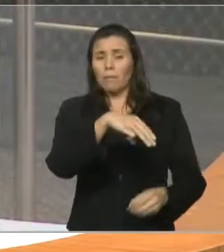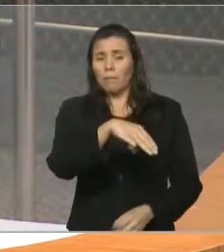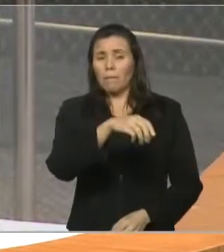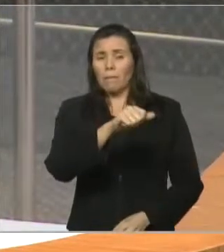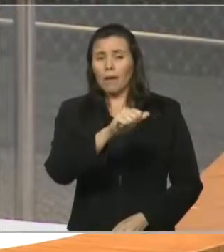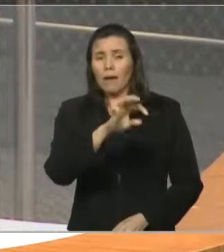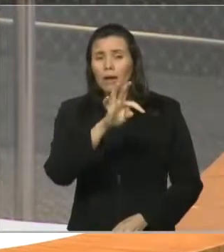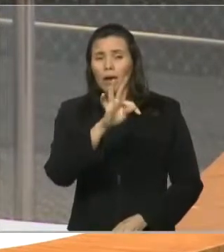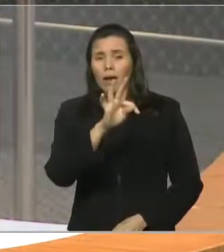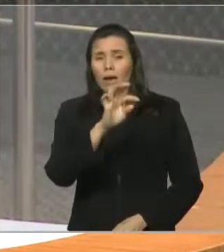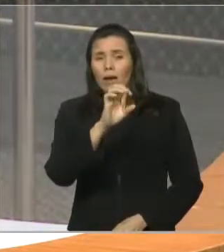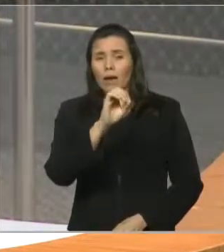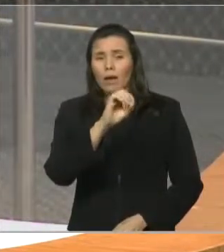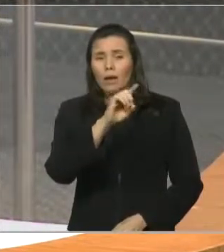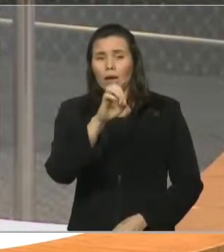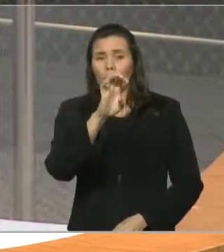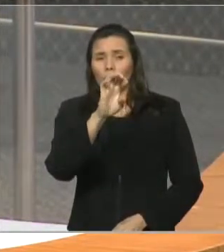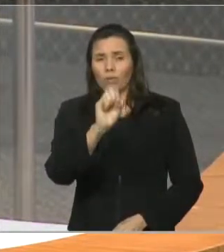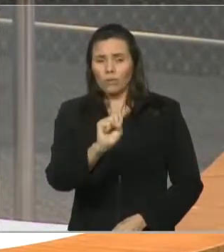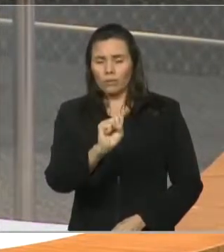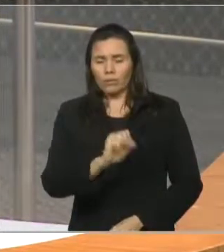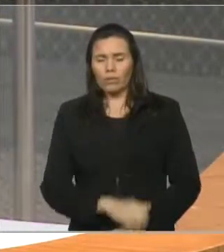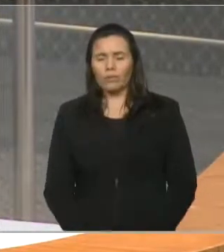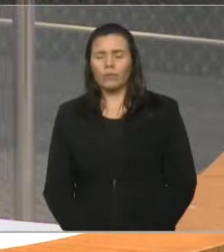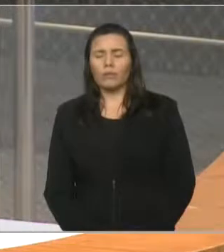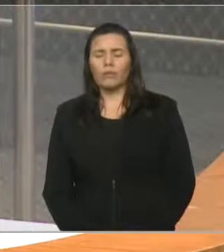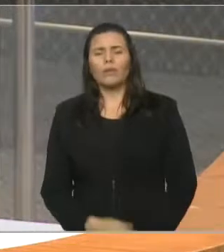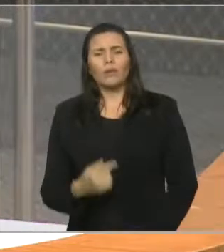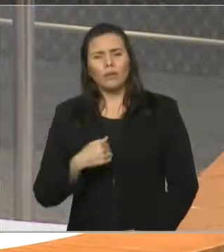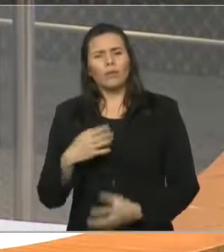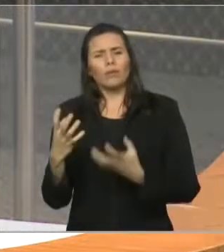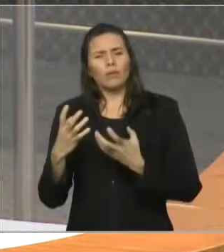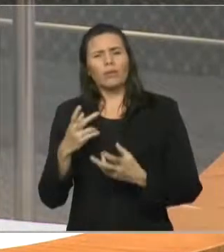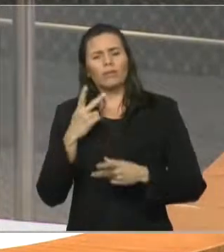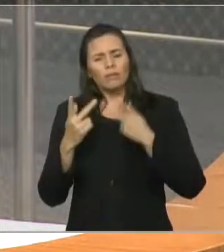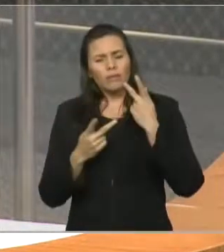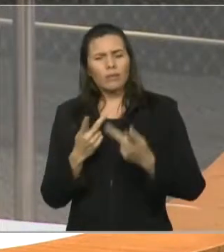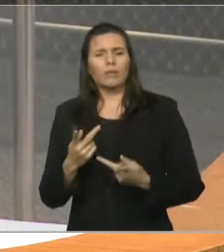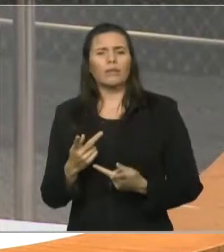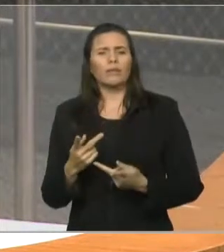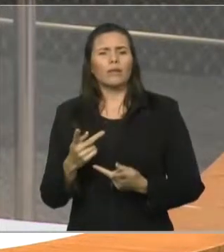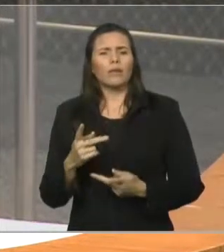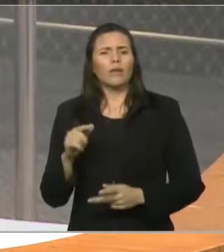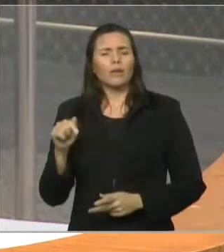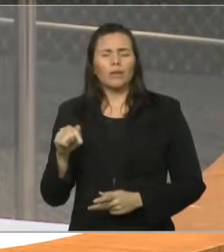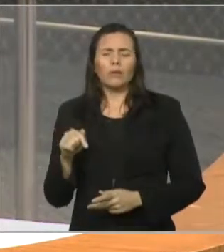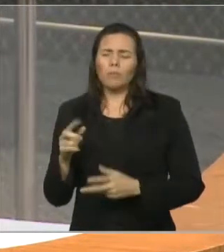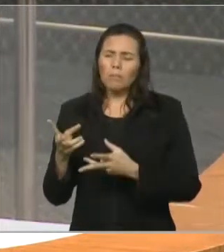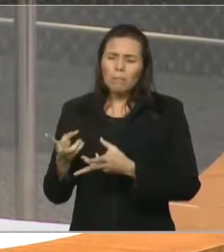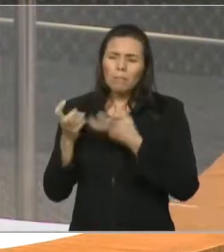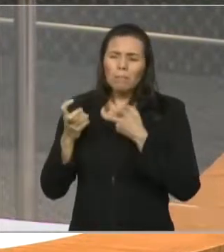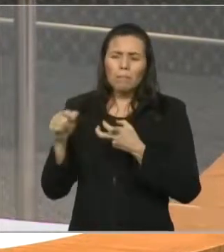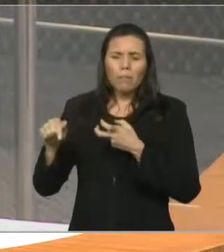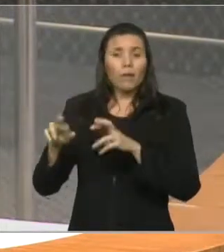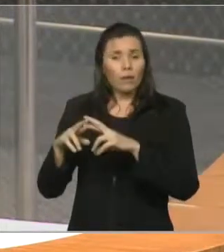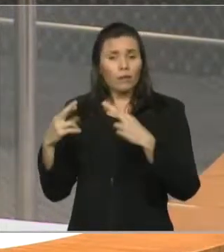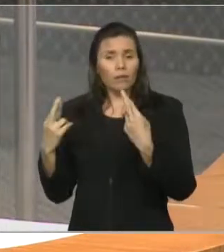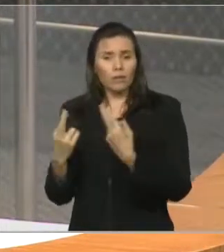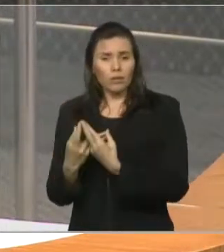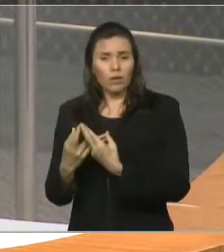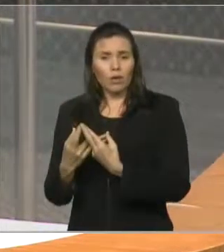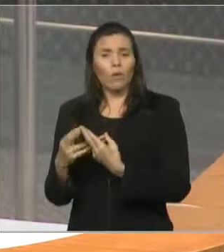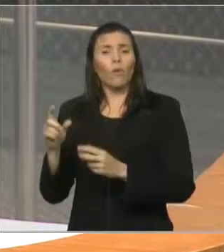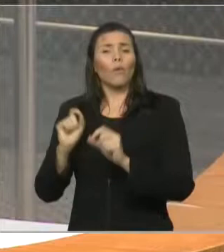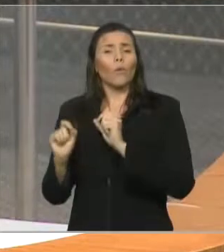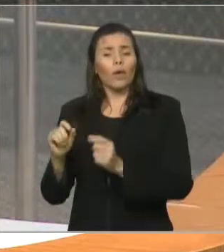todos os momentos, a gente percebe o diálogo respeitoso e a boa vontade da Secretaria